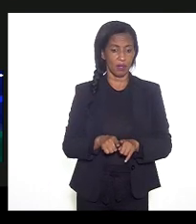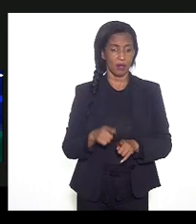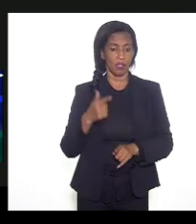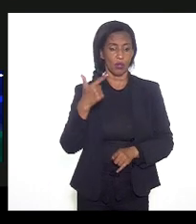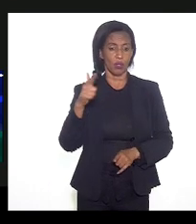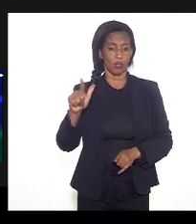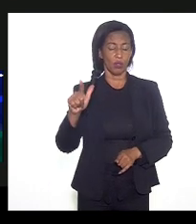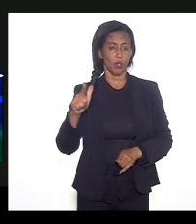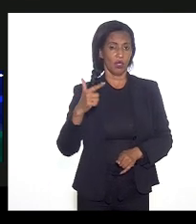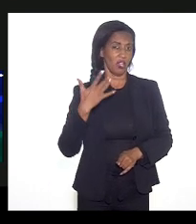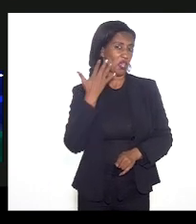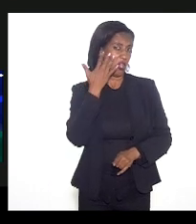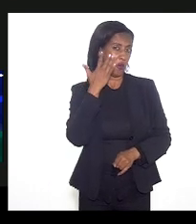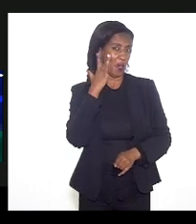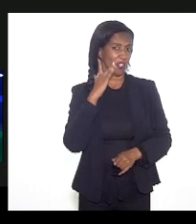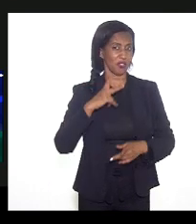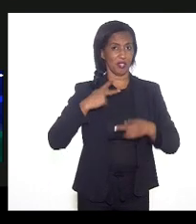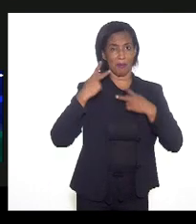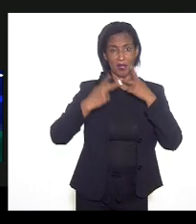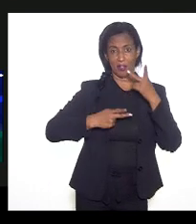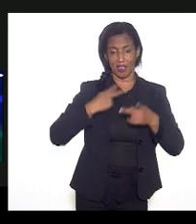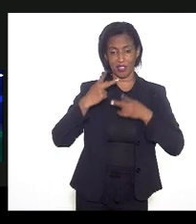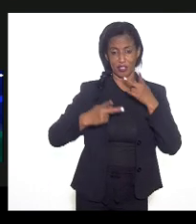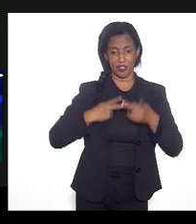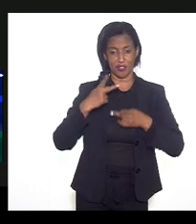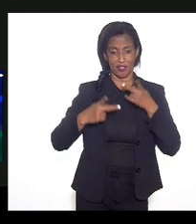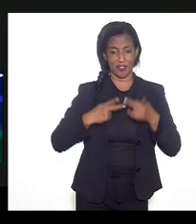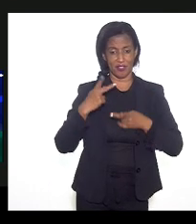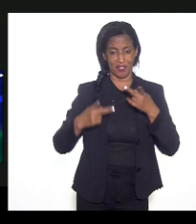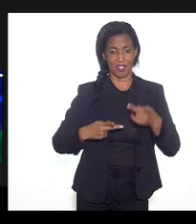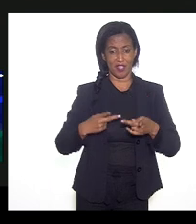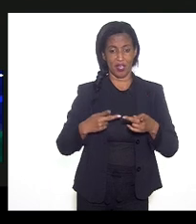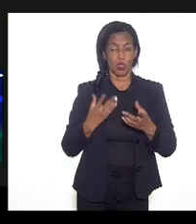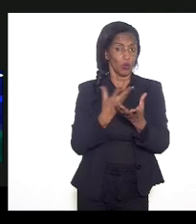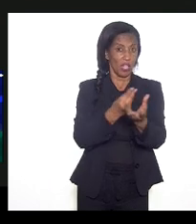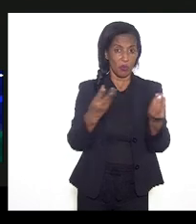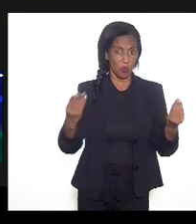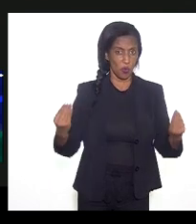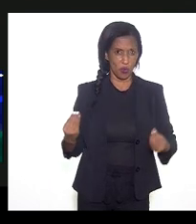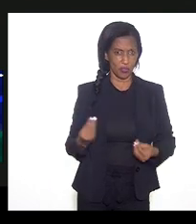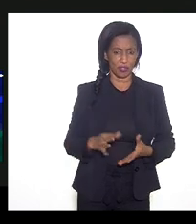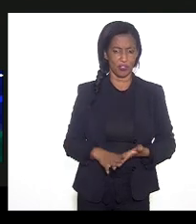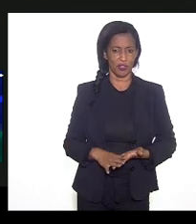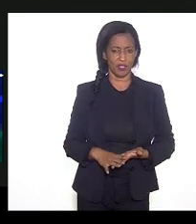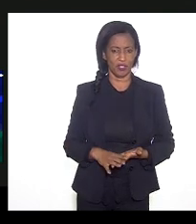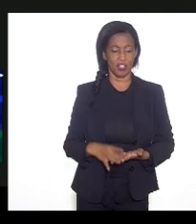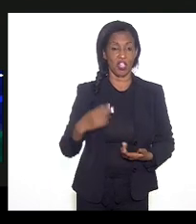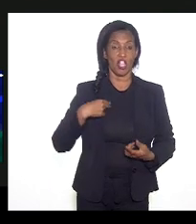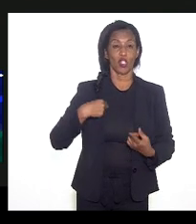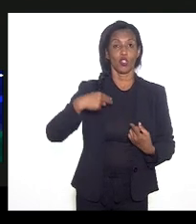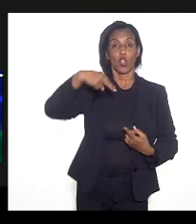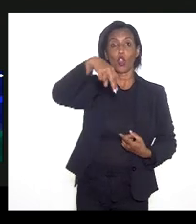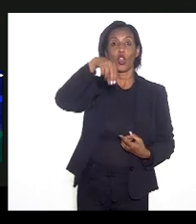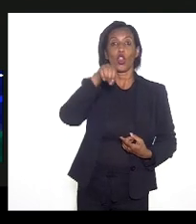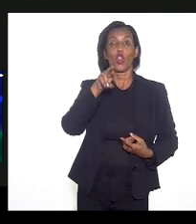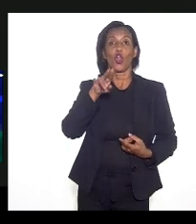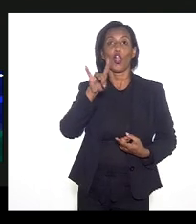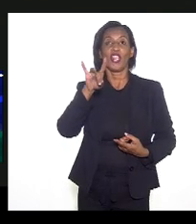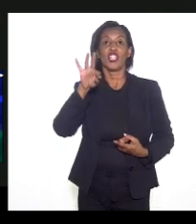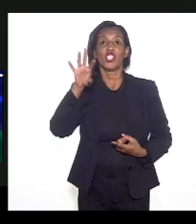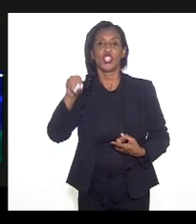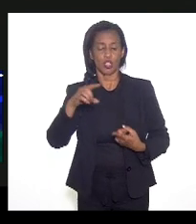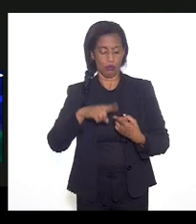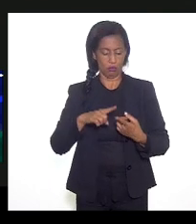acho que eu tenho mais lugar de fala, brincando agora, tenho mais lugar de fala do que muitos. Eu sou nordestino, eu